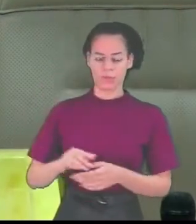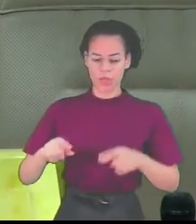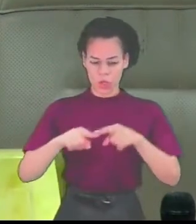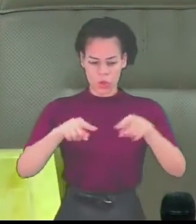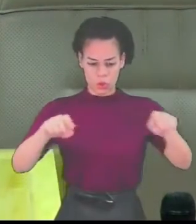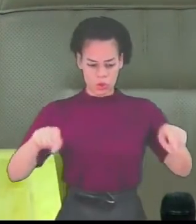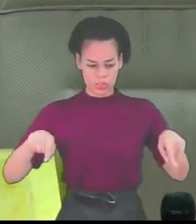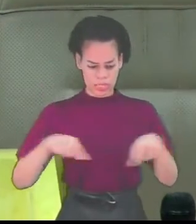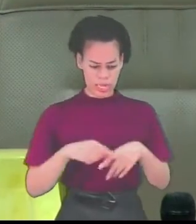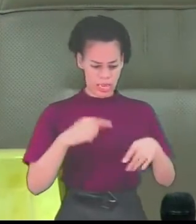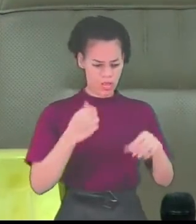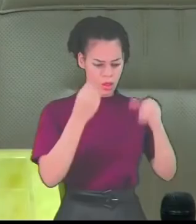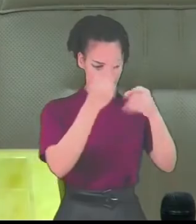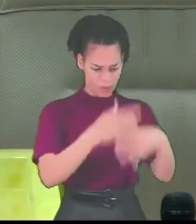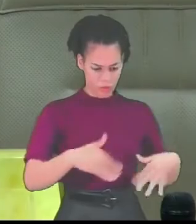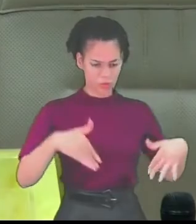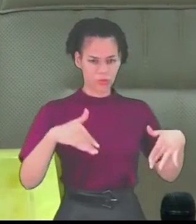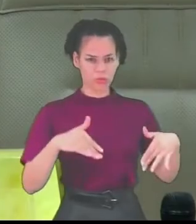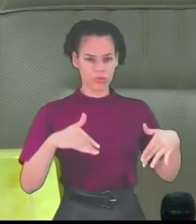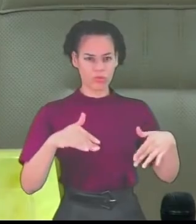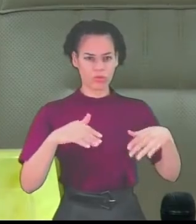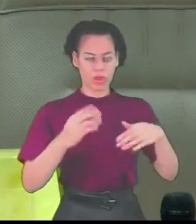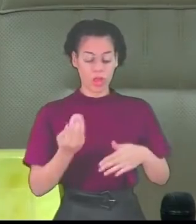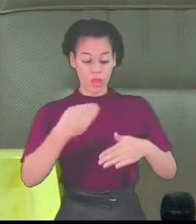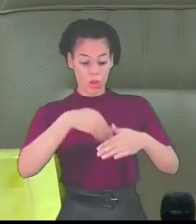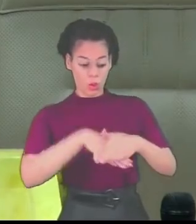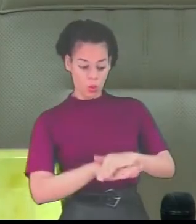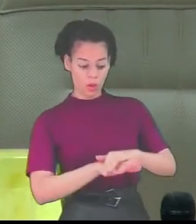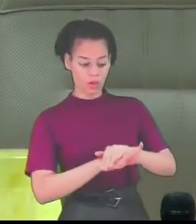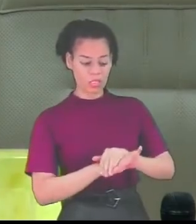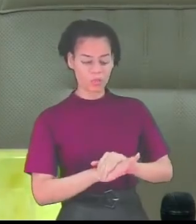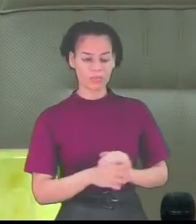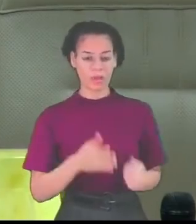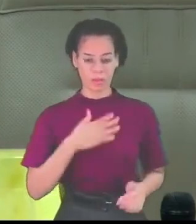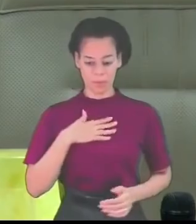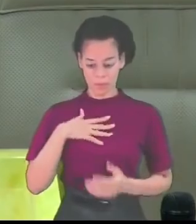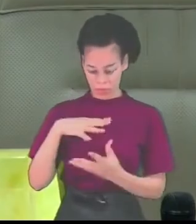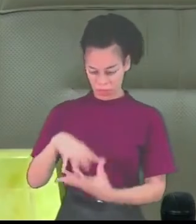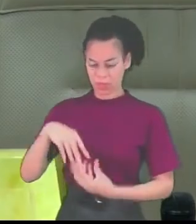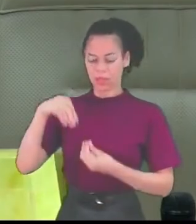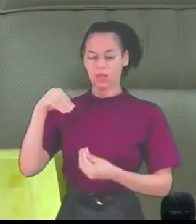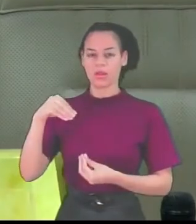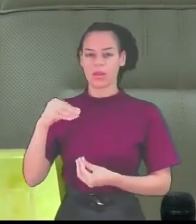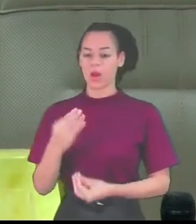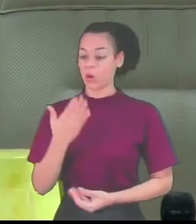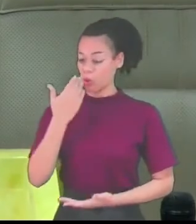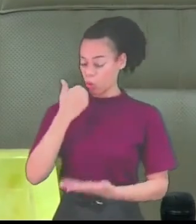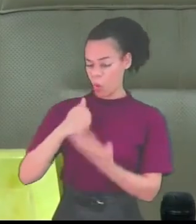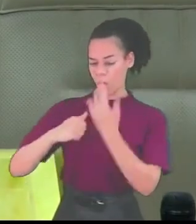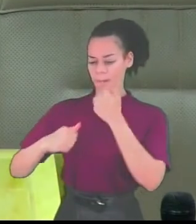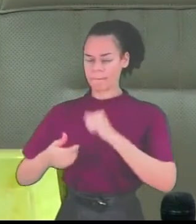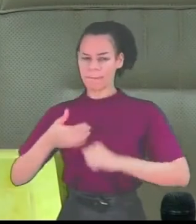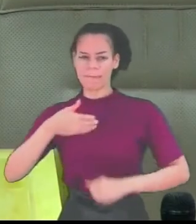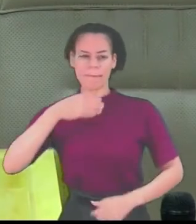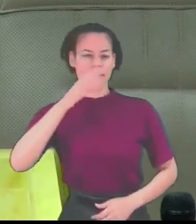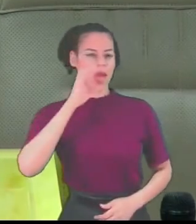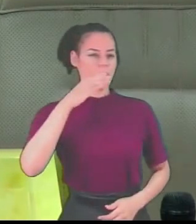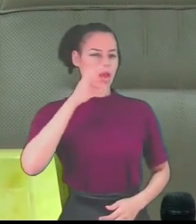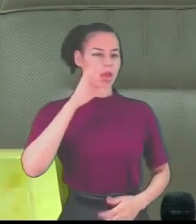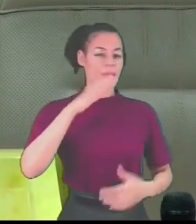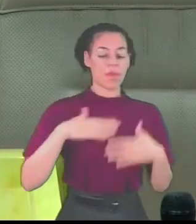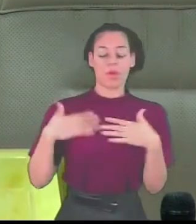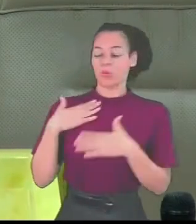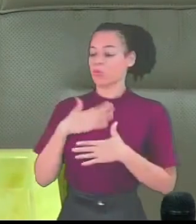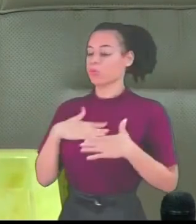vou colocar tudo quanto eu tenho e vou dizer para minha alma alma come para mim regala